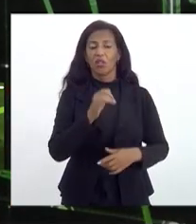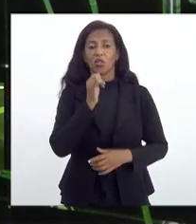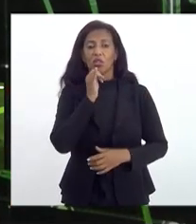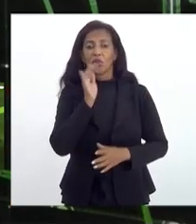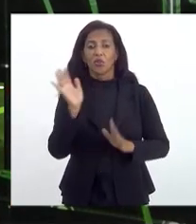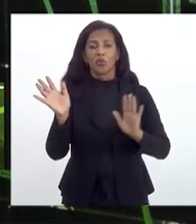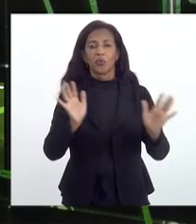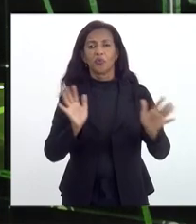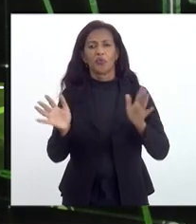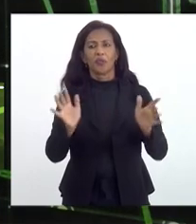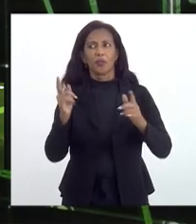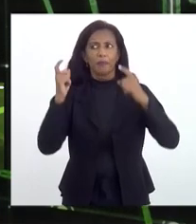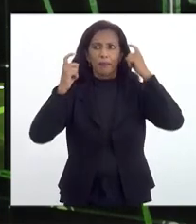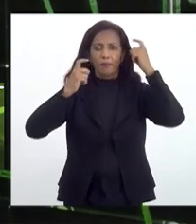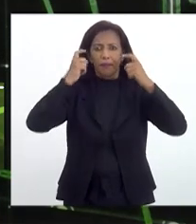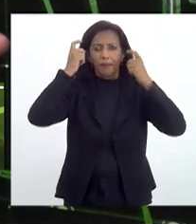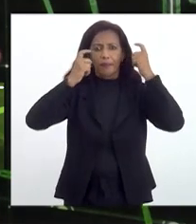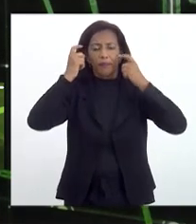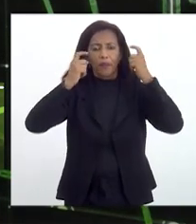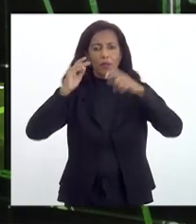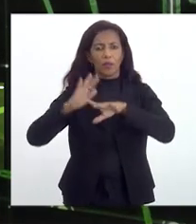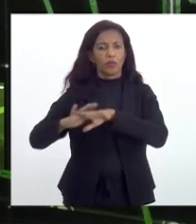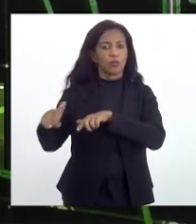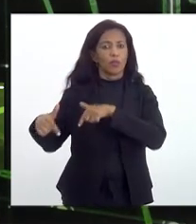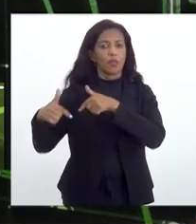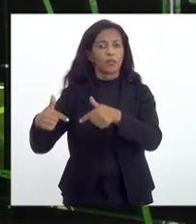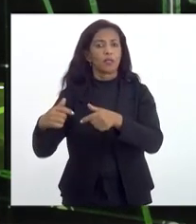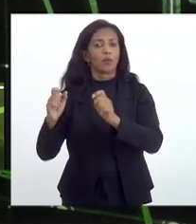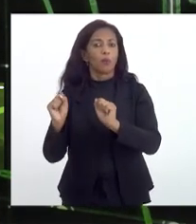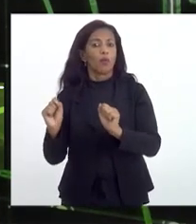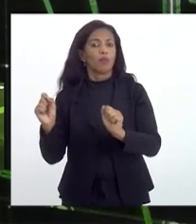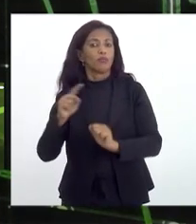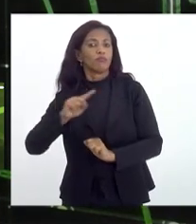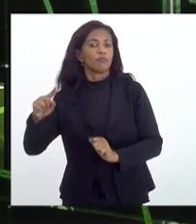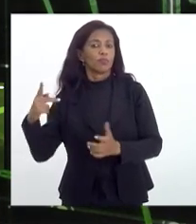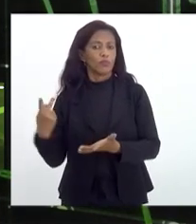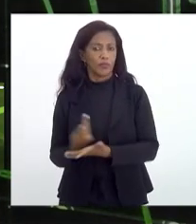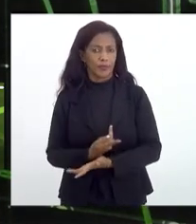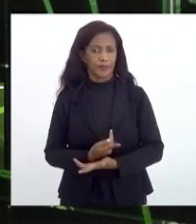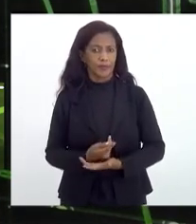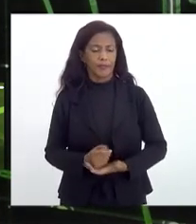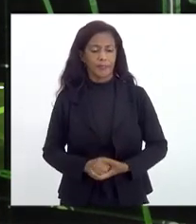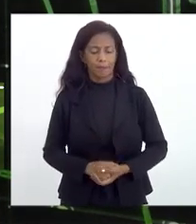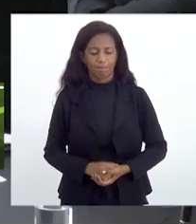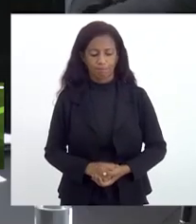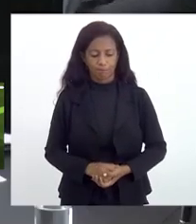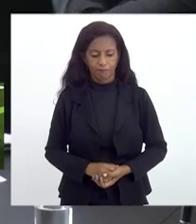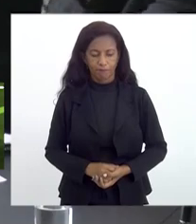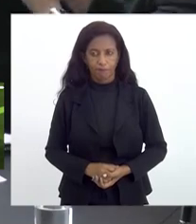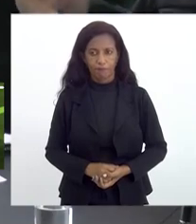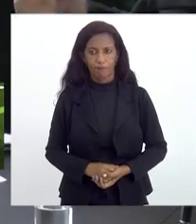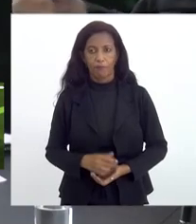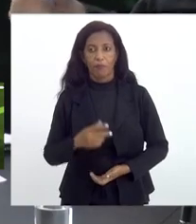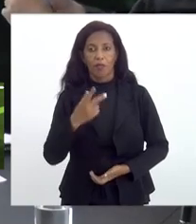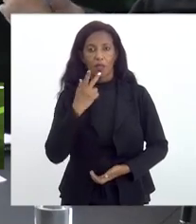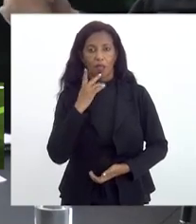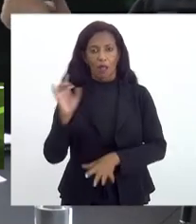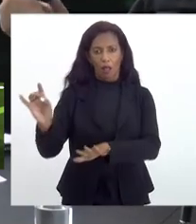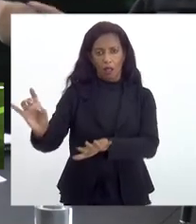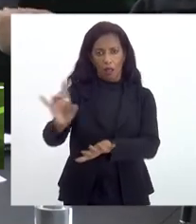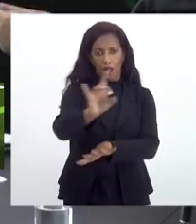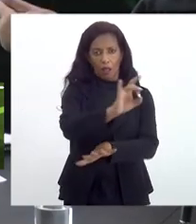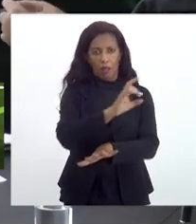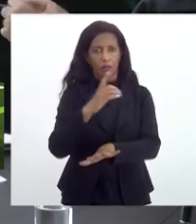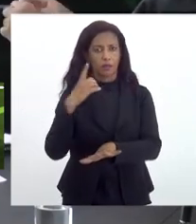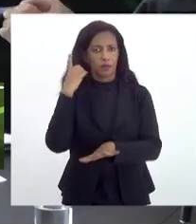à mercê de uma execução que pode não ocorrer. Eu quero, vou abrir para os deputados, três minutos para a casa dos deputados,